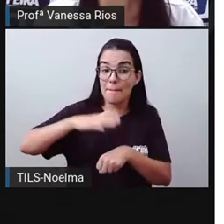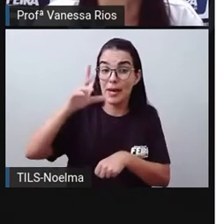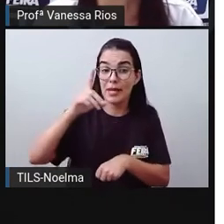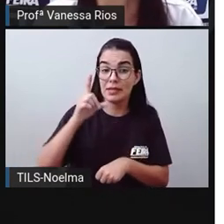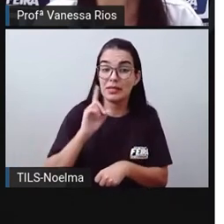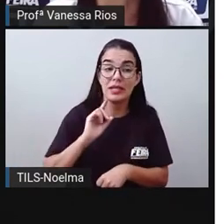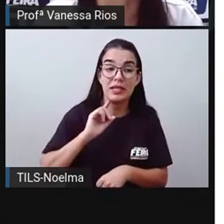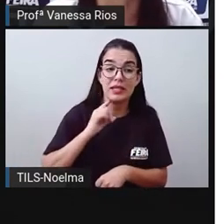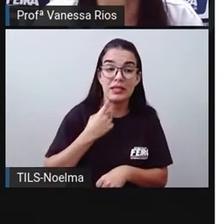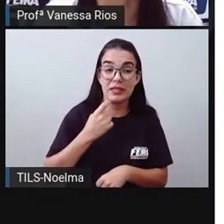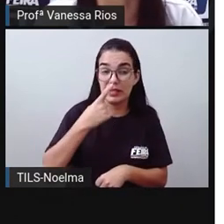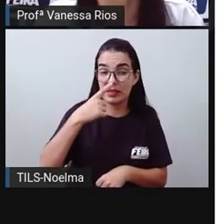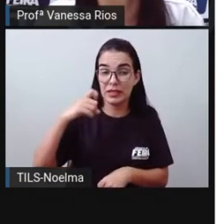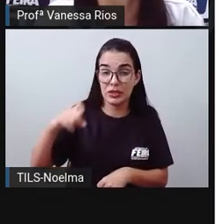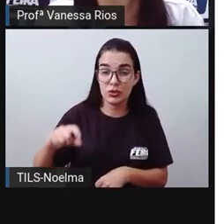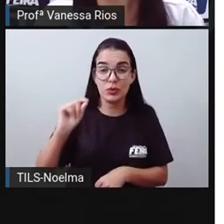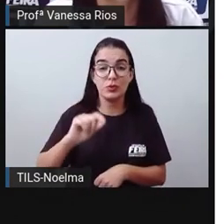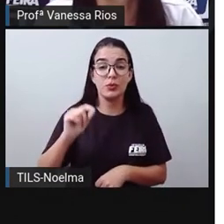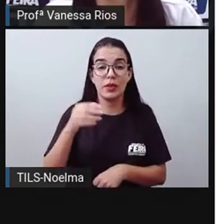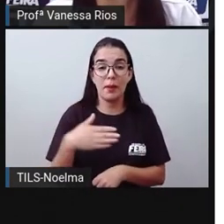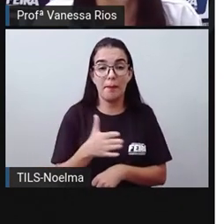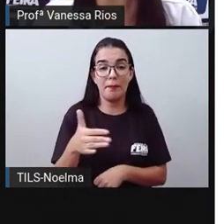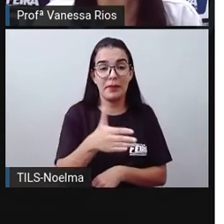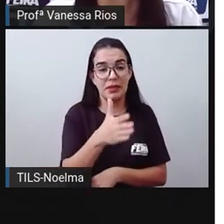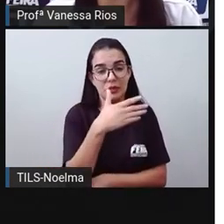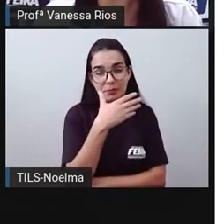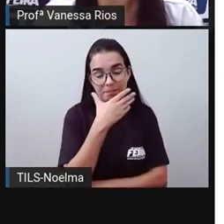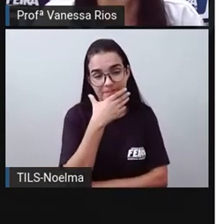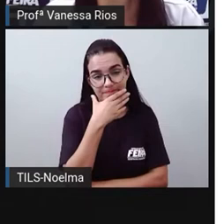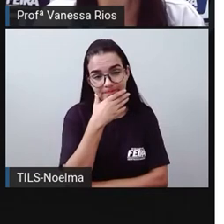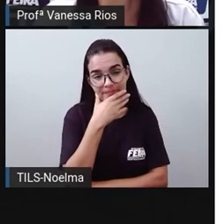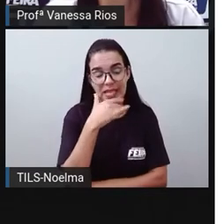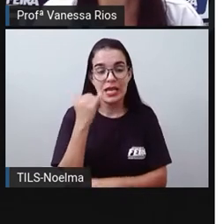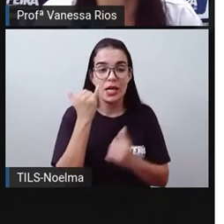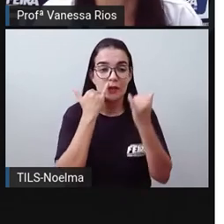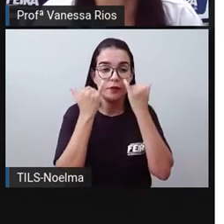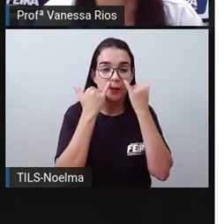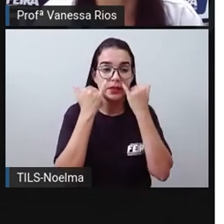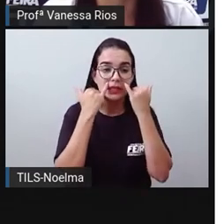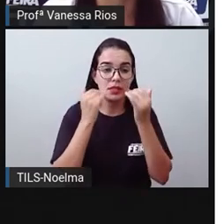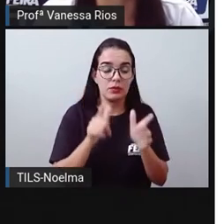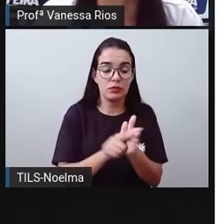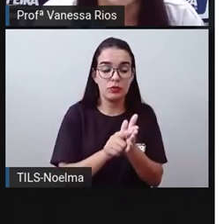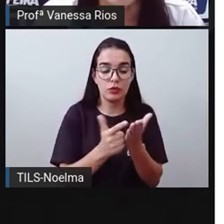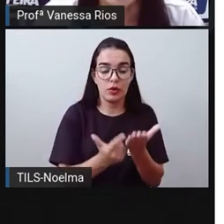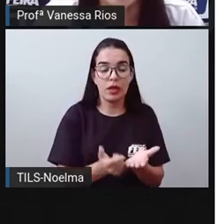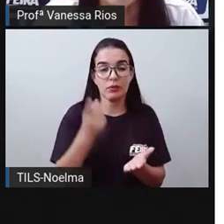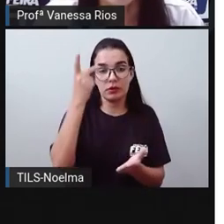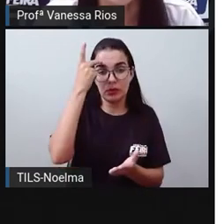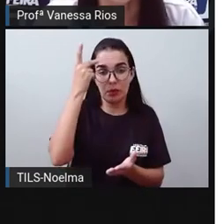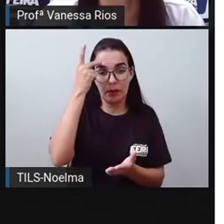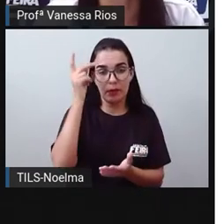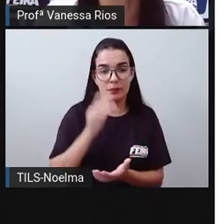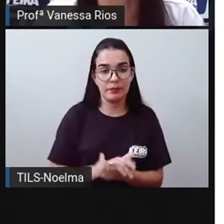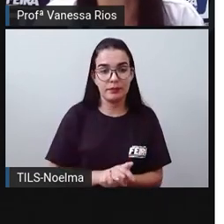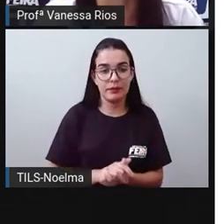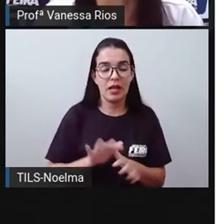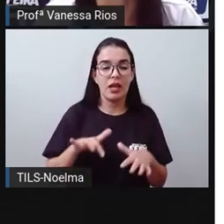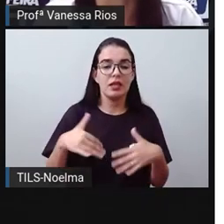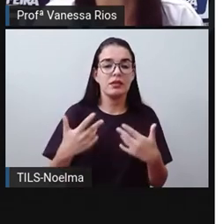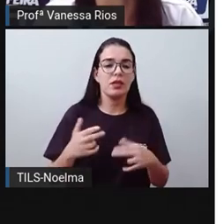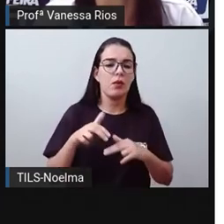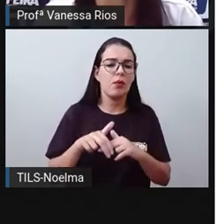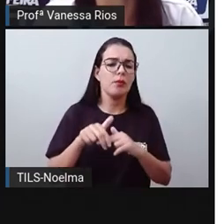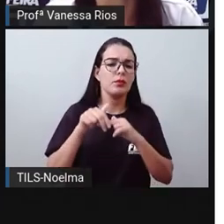As informações são do portal Folha de São Paulo. As razões para tanto plástico chegar aos